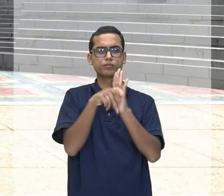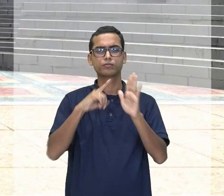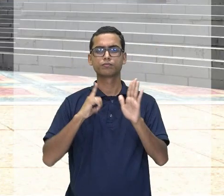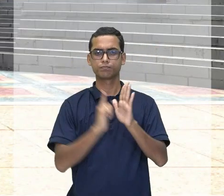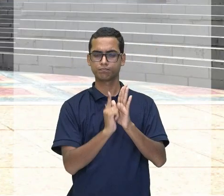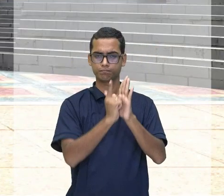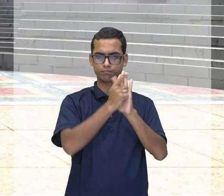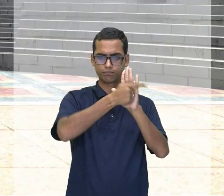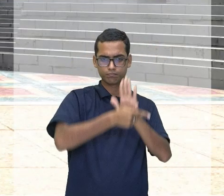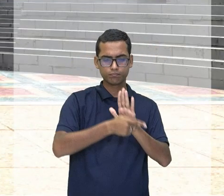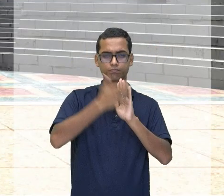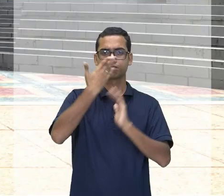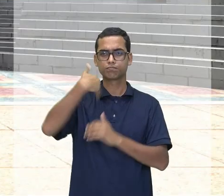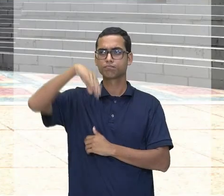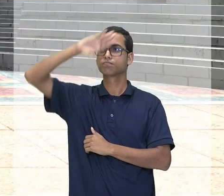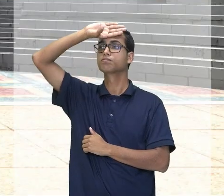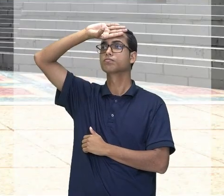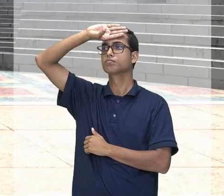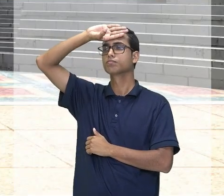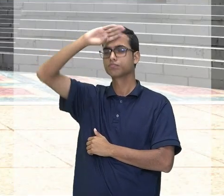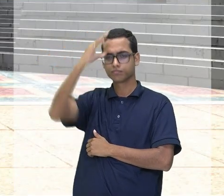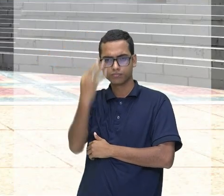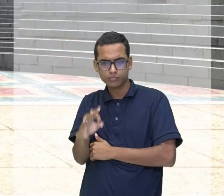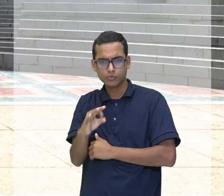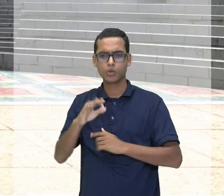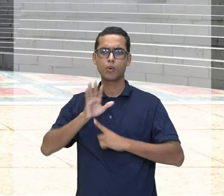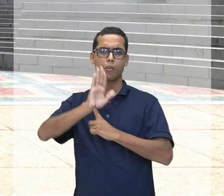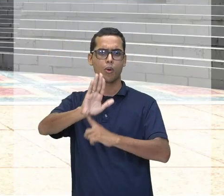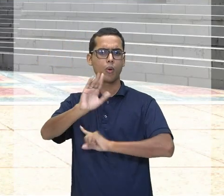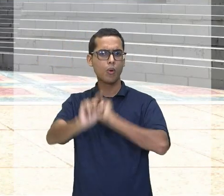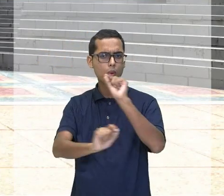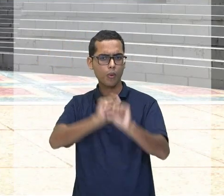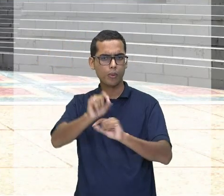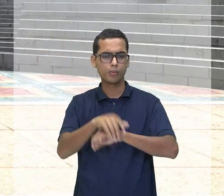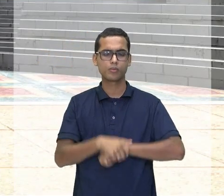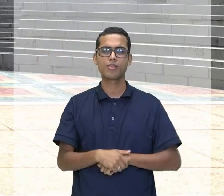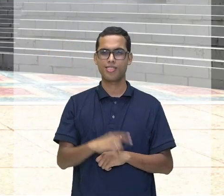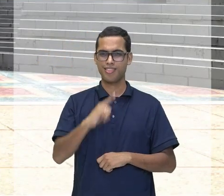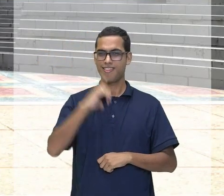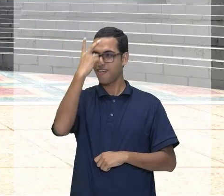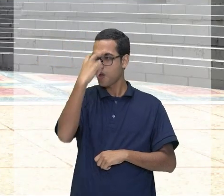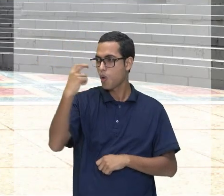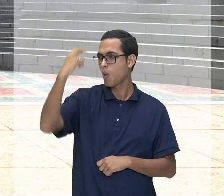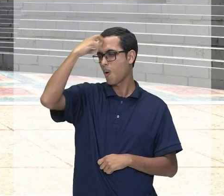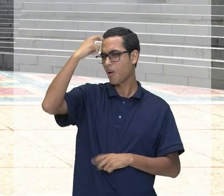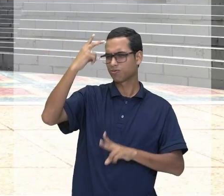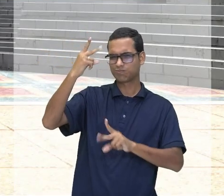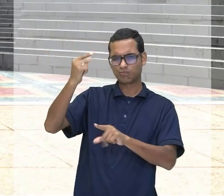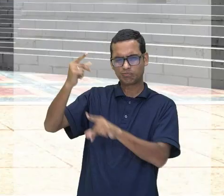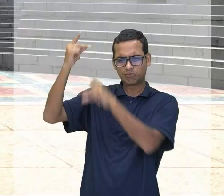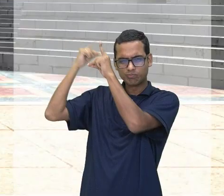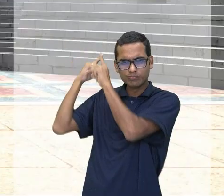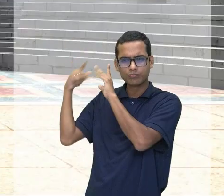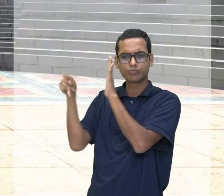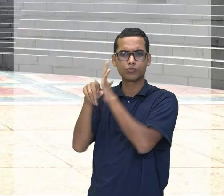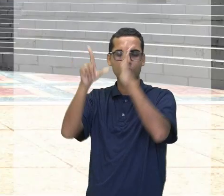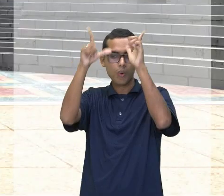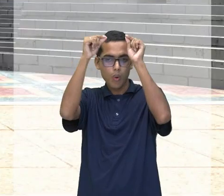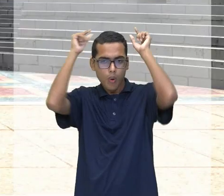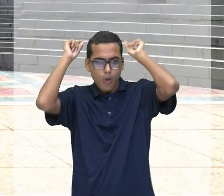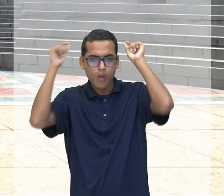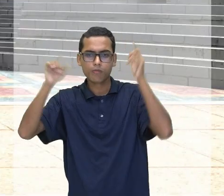Então vejam que esse gênero dramático, né, ele vem dessa cultura grega antiga. Os gregos tiveram, então,